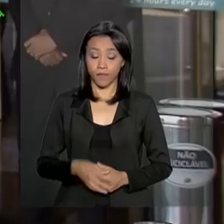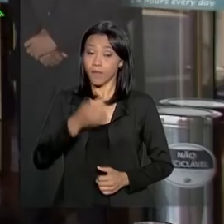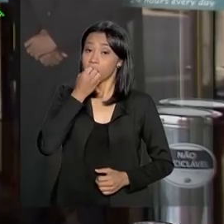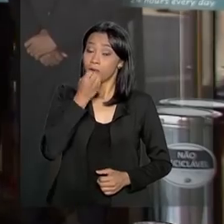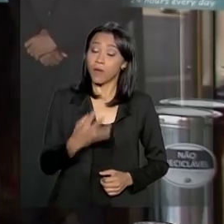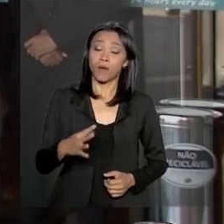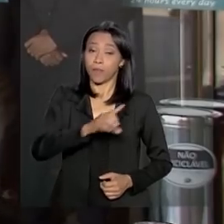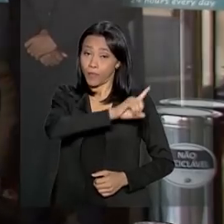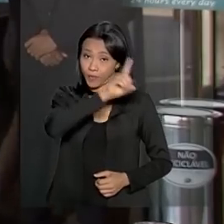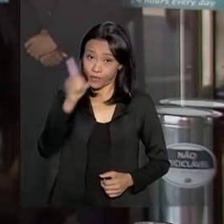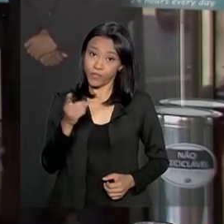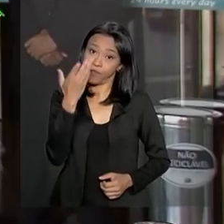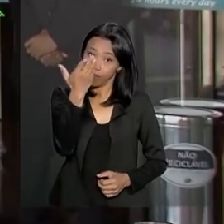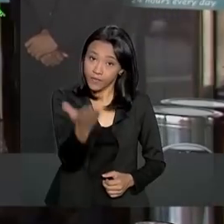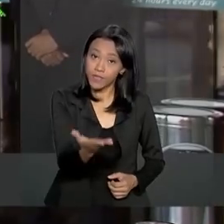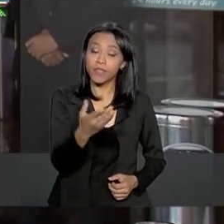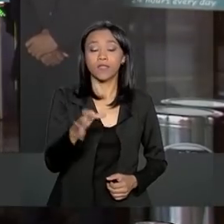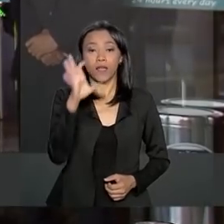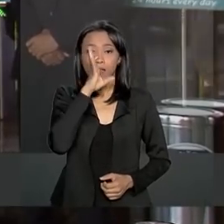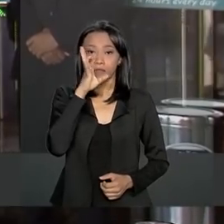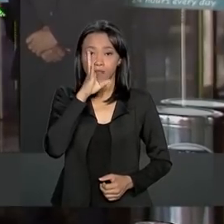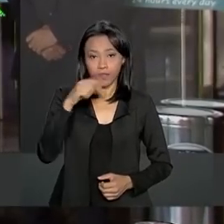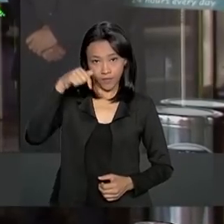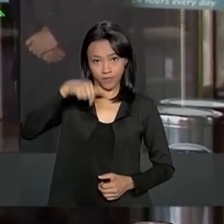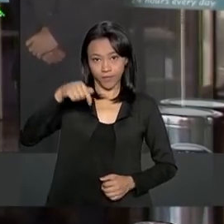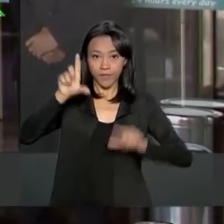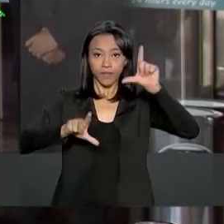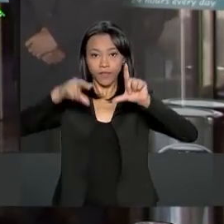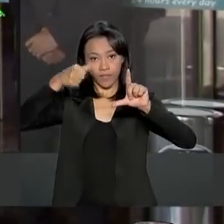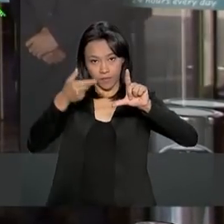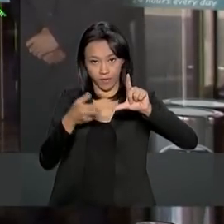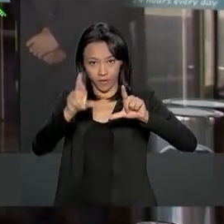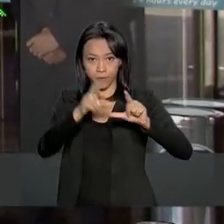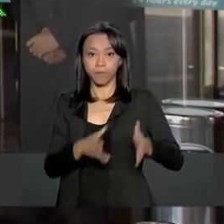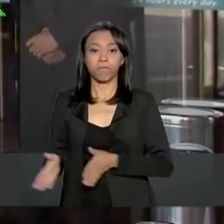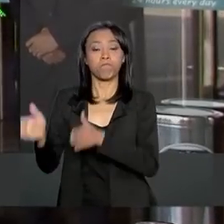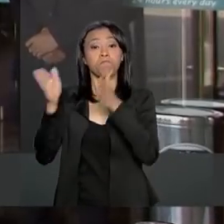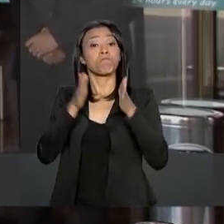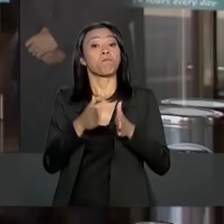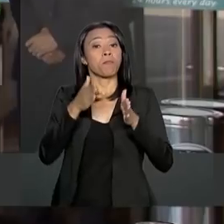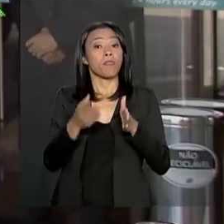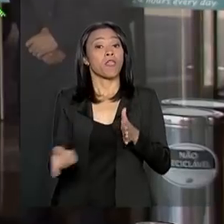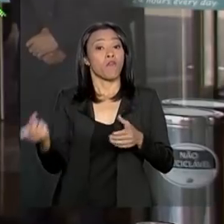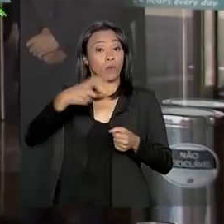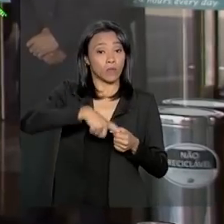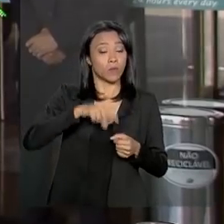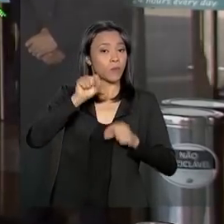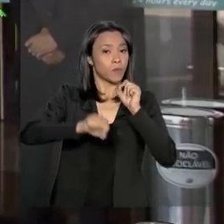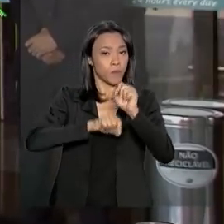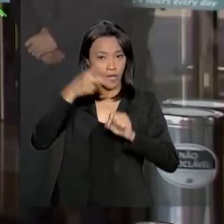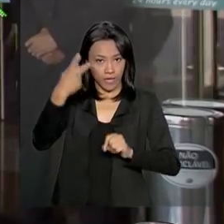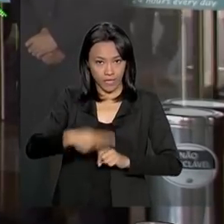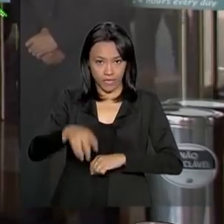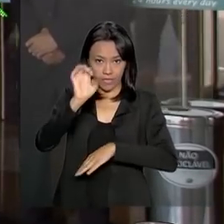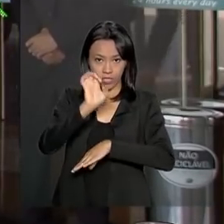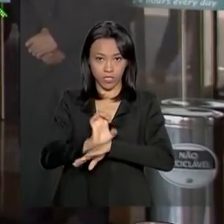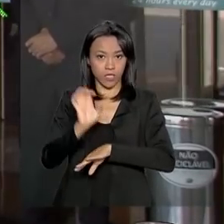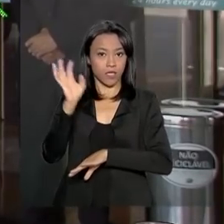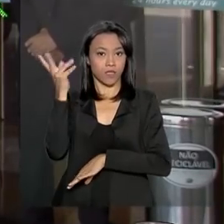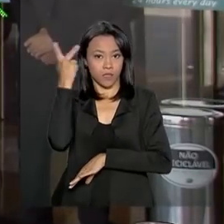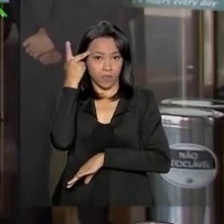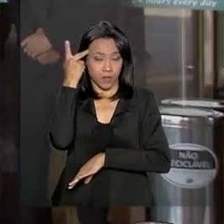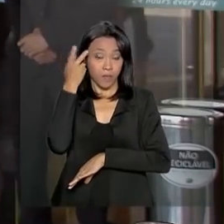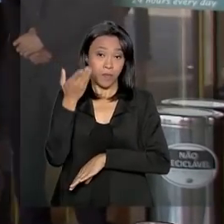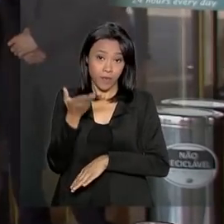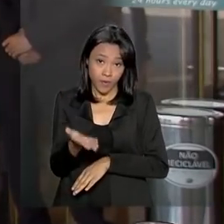Bom dia a você que acompanha a programação da NBR. Voltamos a falar do Hospital Albert Einstein, no bairro do Morumbi, zona sul da cidade